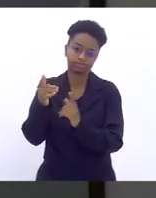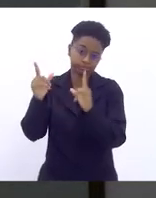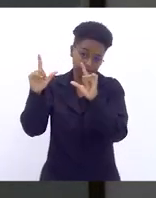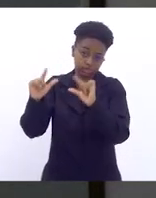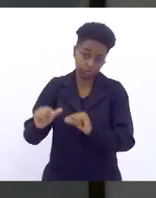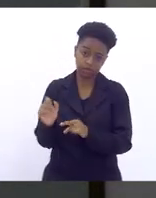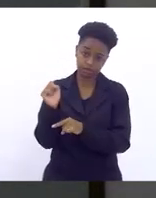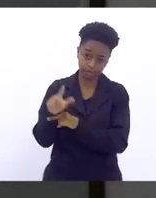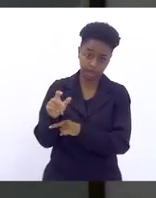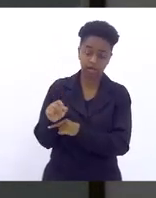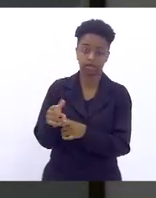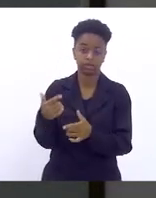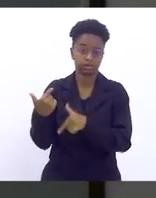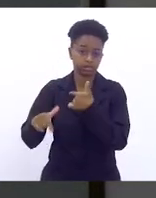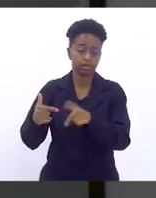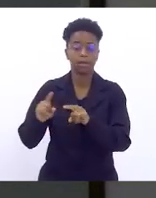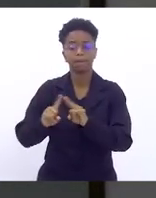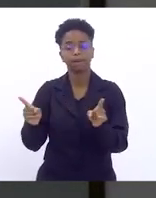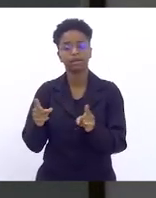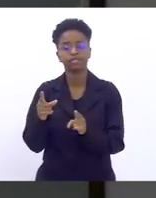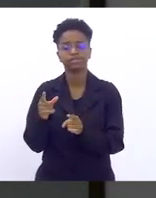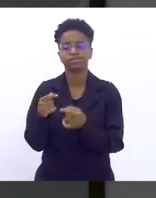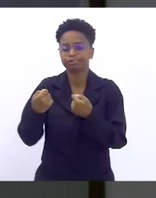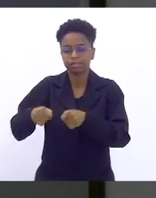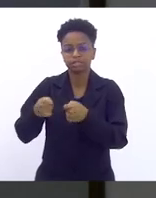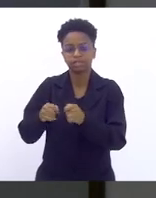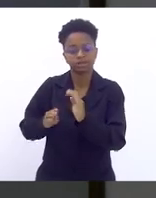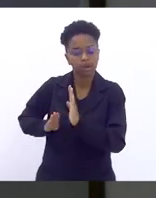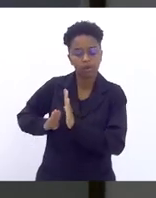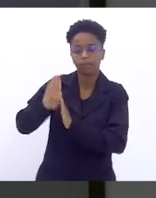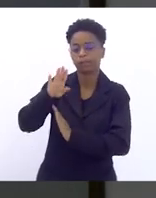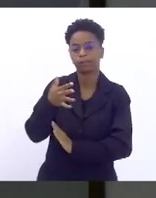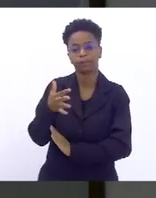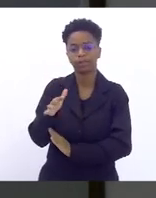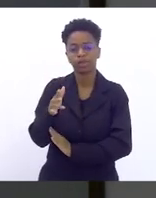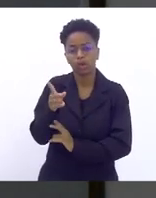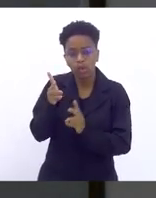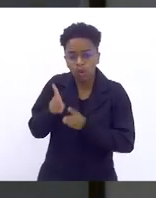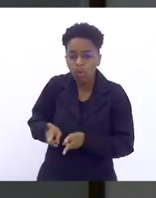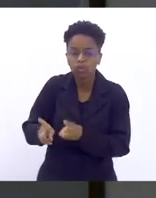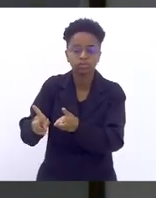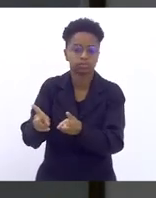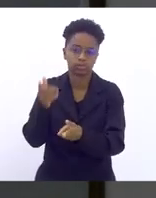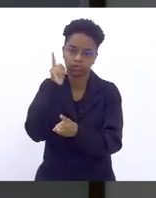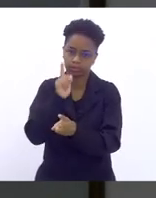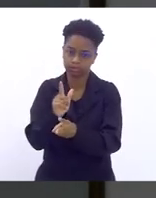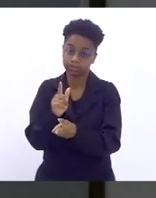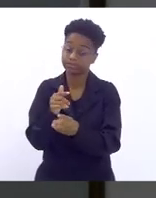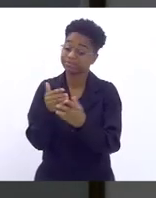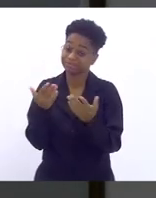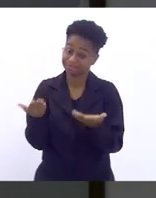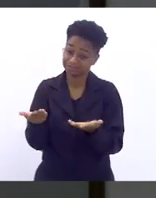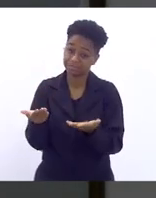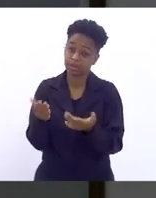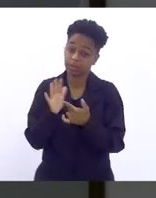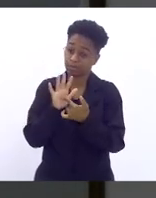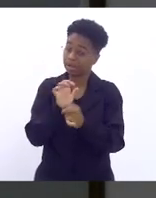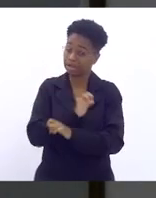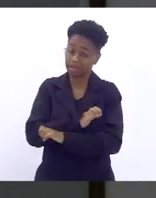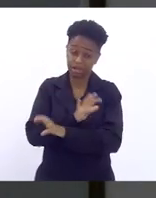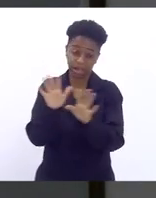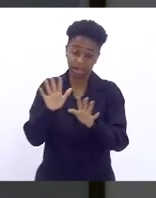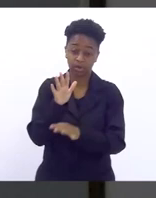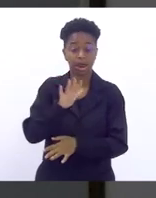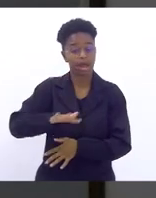vagas de mas nós teríamos que ter crescido pelo menos para manter Então isso é um Claro Indústria